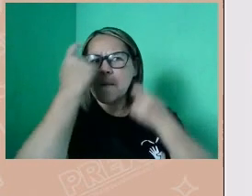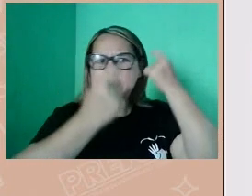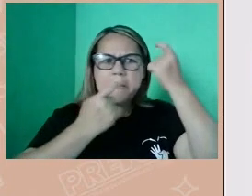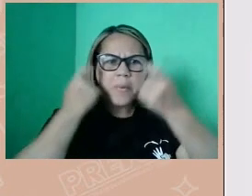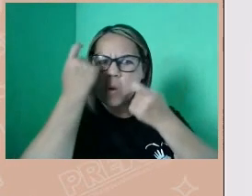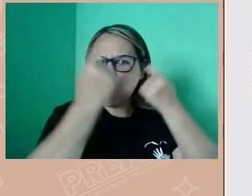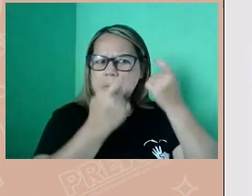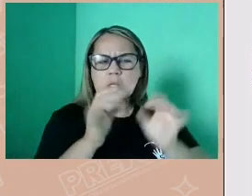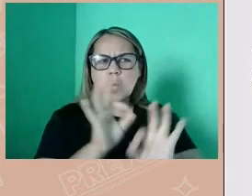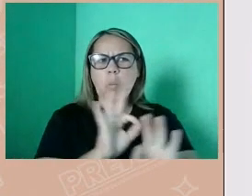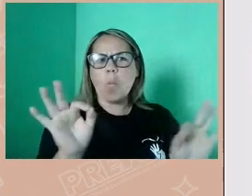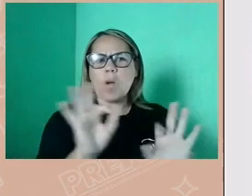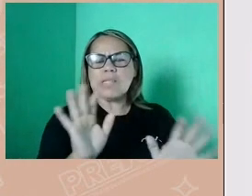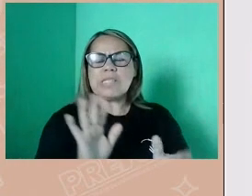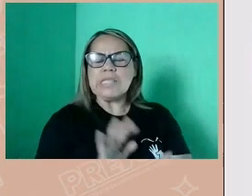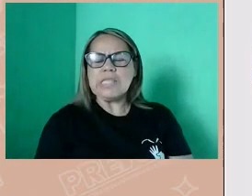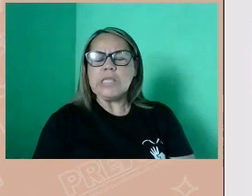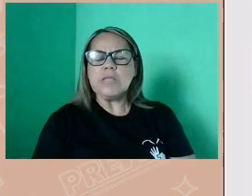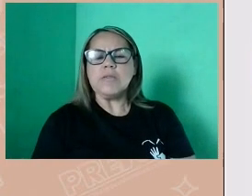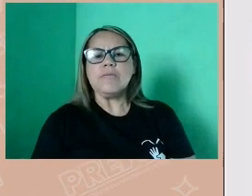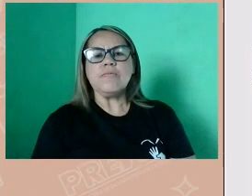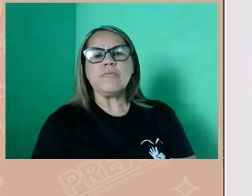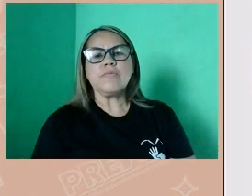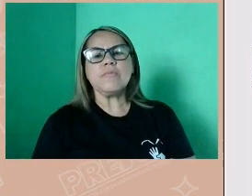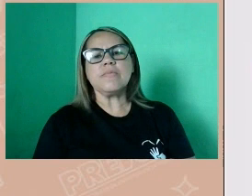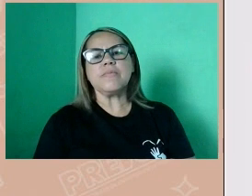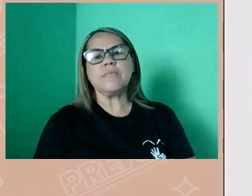preocupação ele diz então